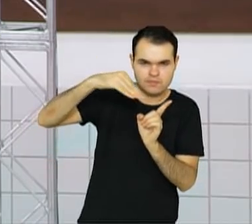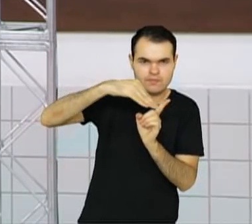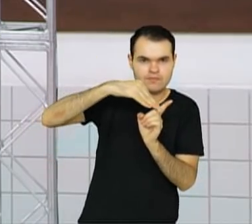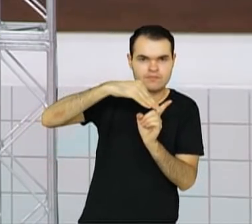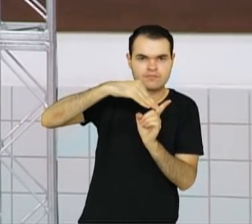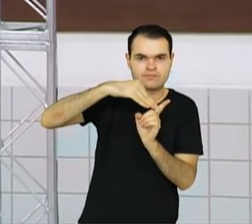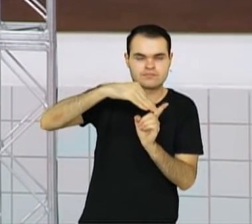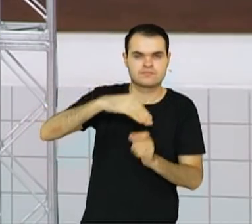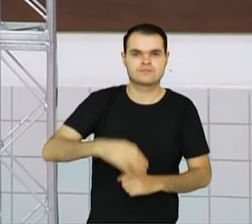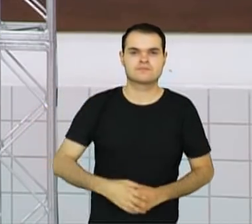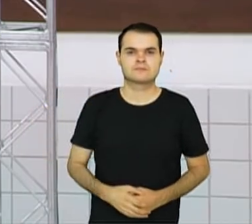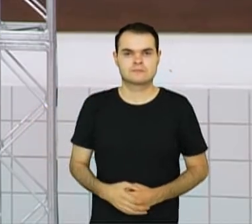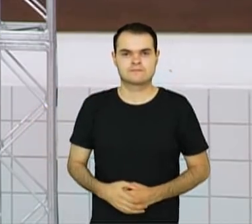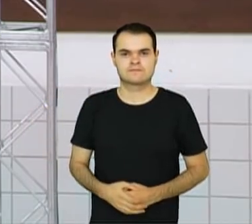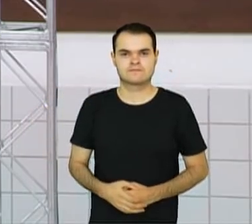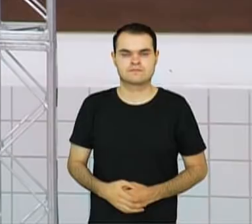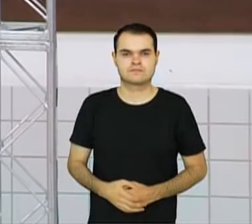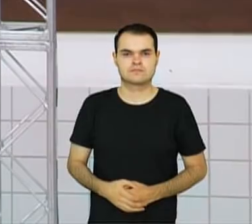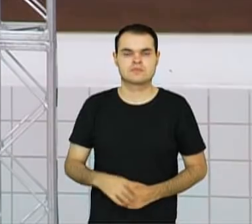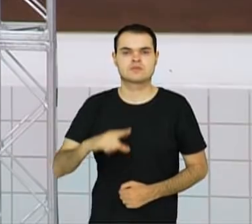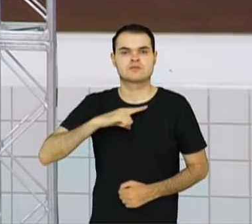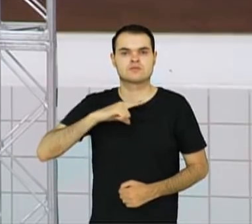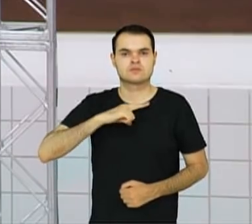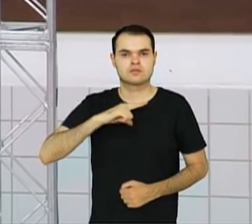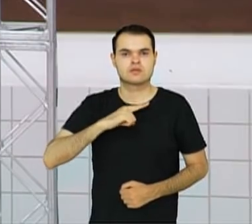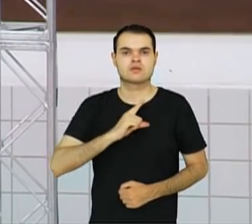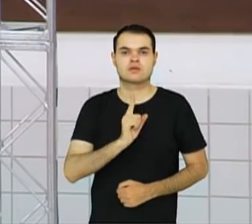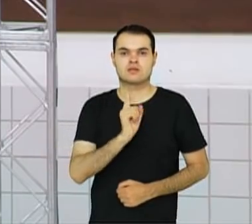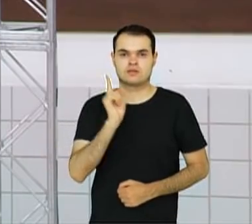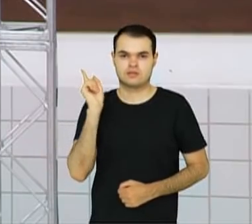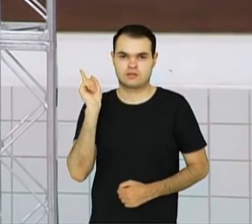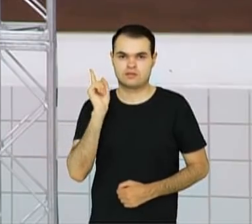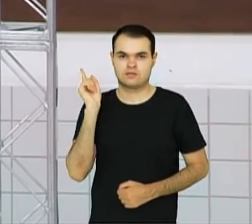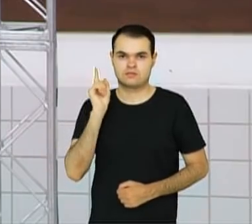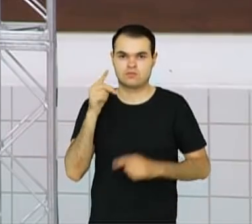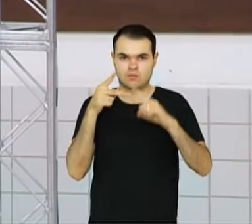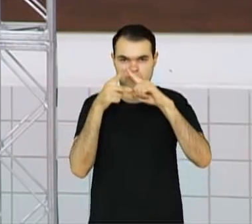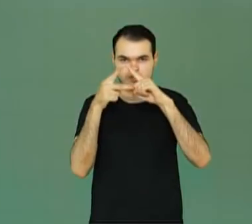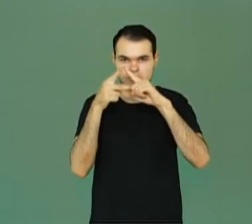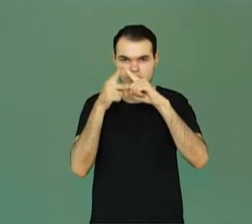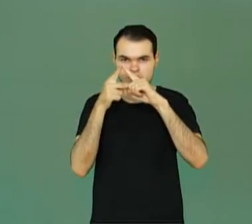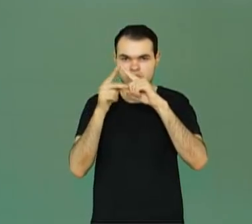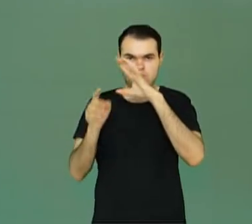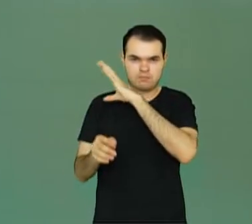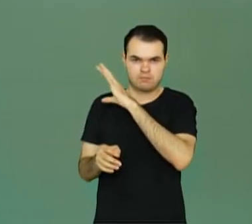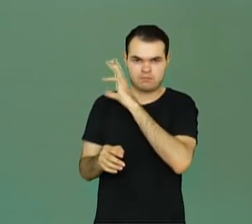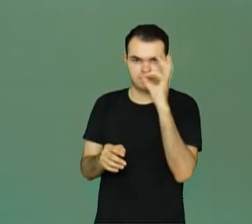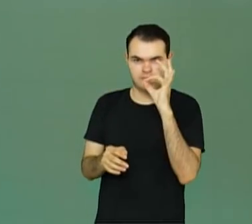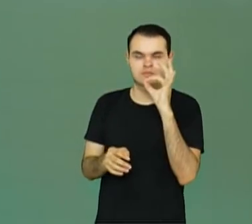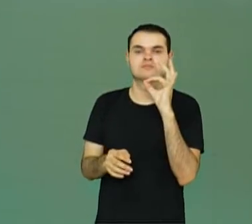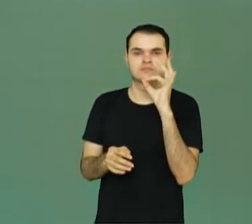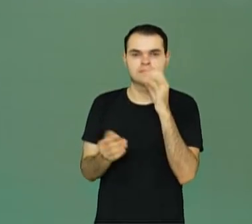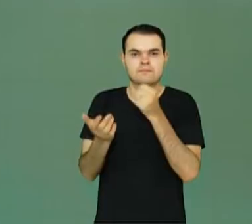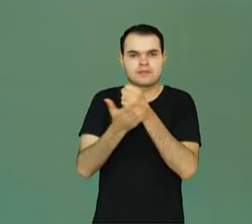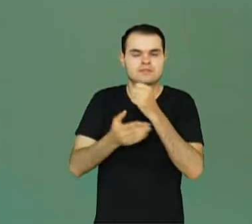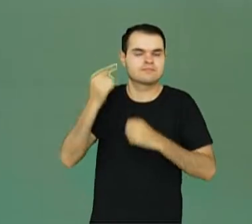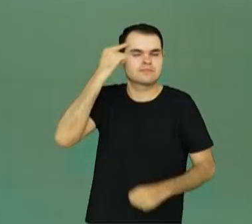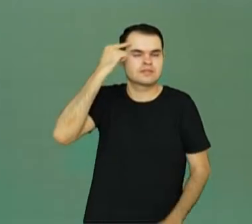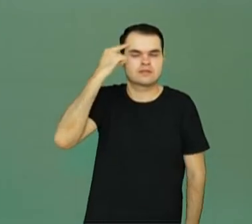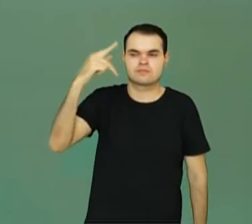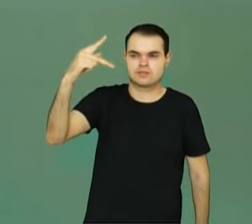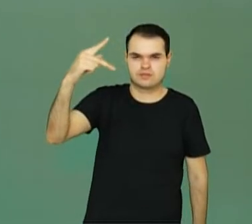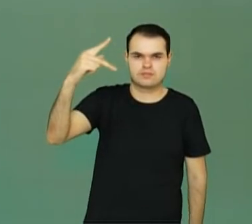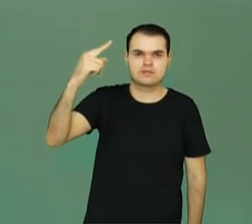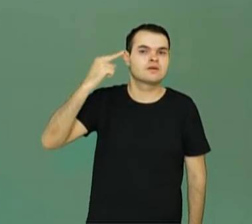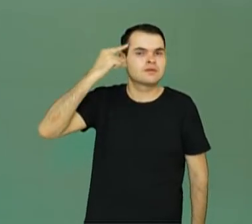meio, certo? Então, eu vou pegar este triângulo aqui, ó, e me basear nele para pensar no perímetro e